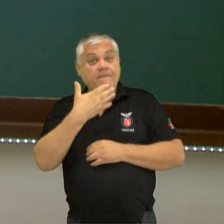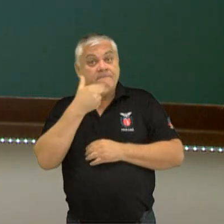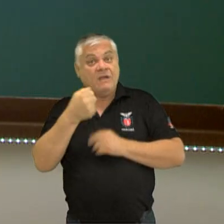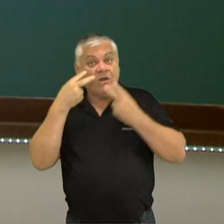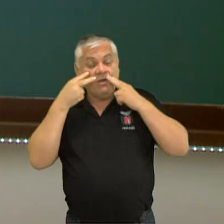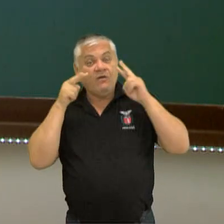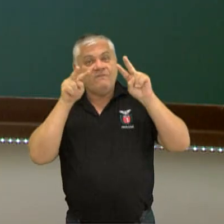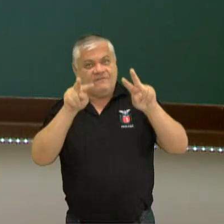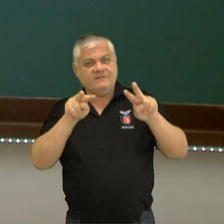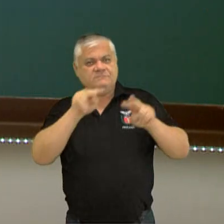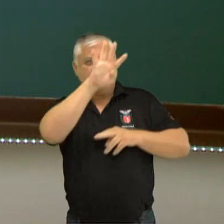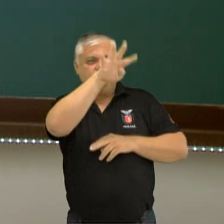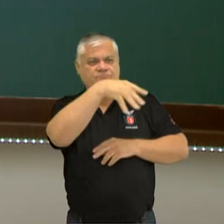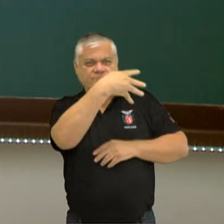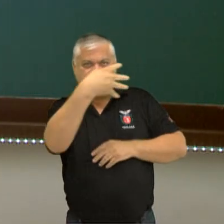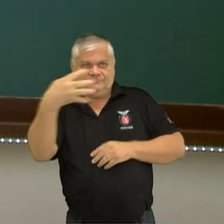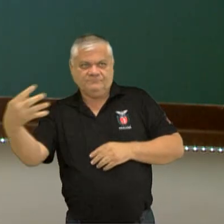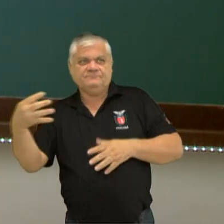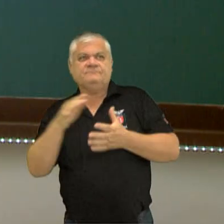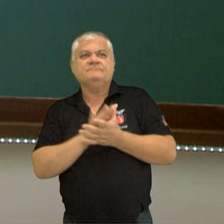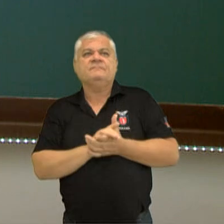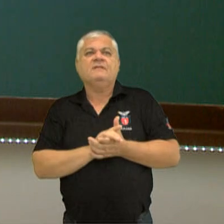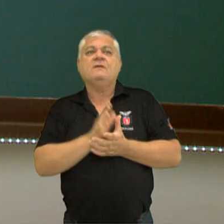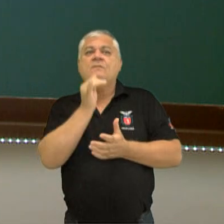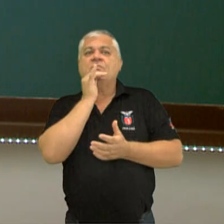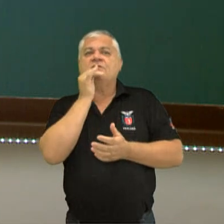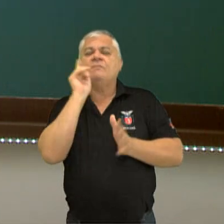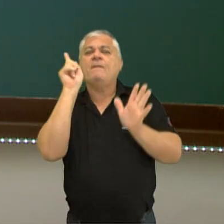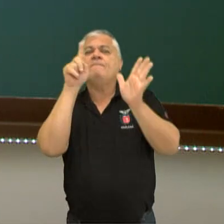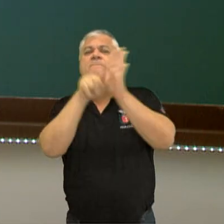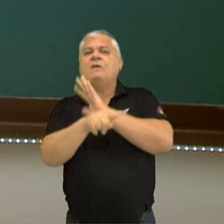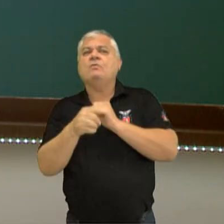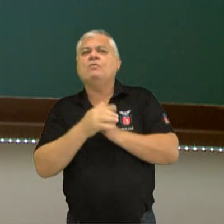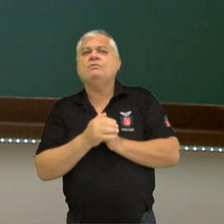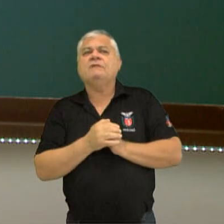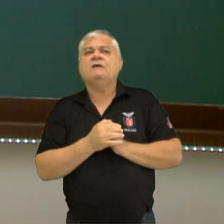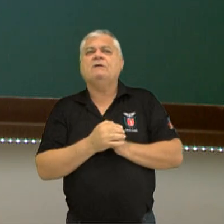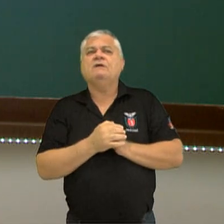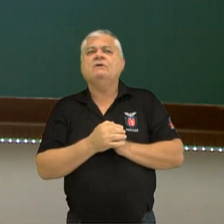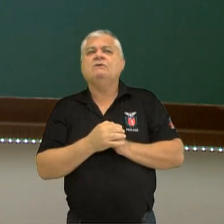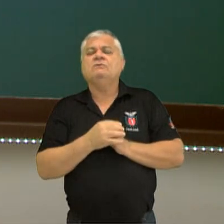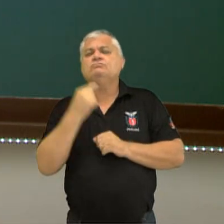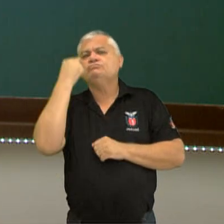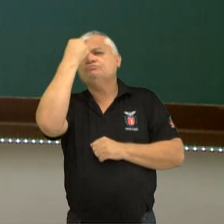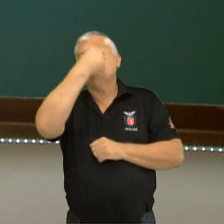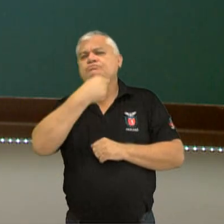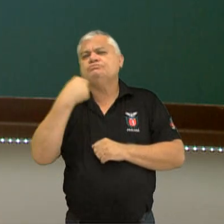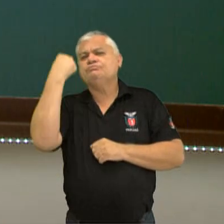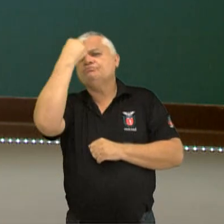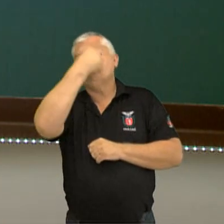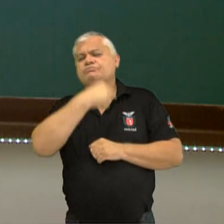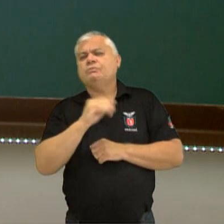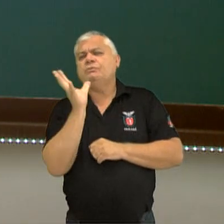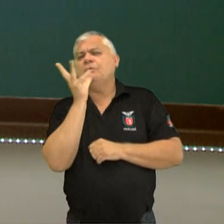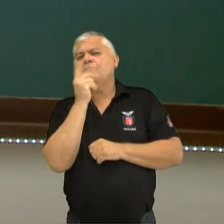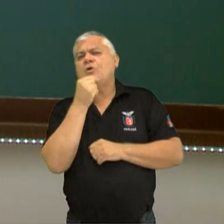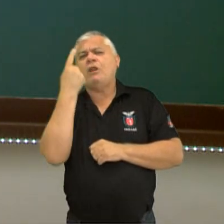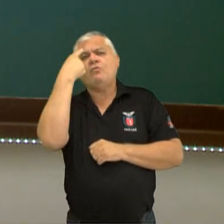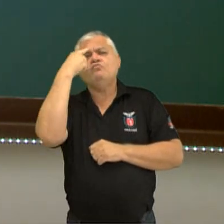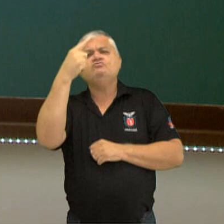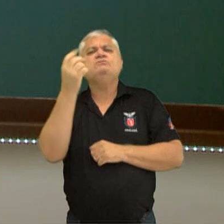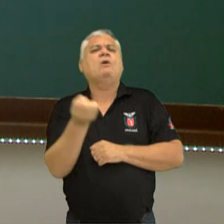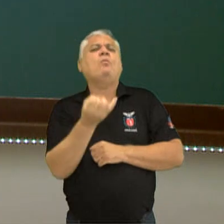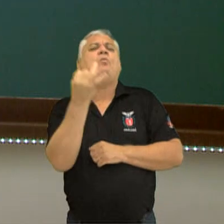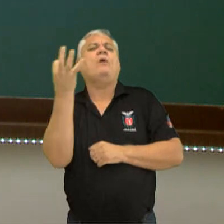Aquela tabelinha que estava lá no comecinho para vocês. E a pergunta é a duração do dia em horas, como que fica? Veja que